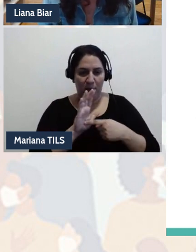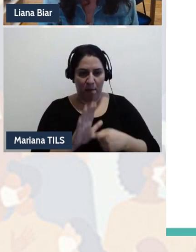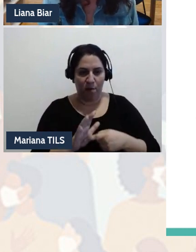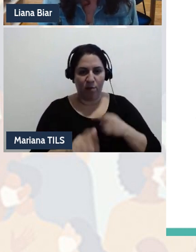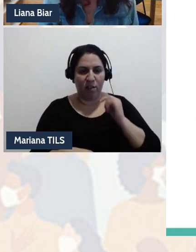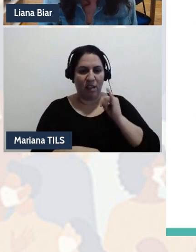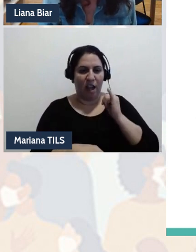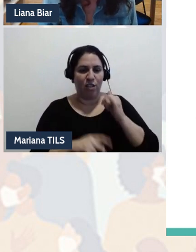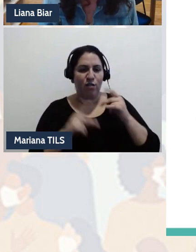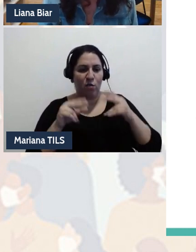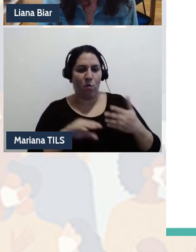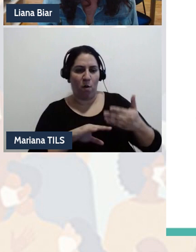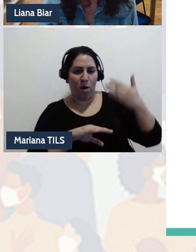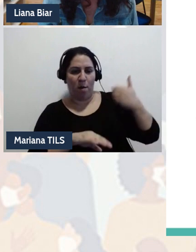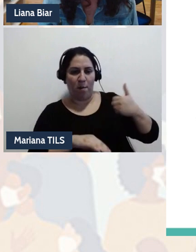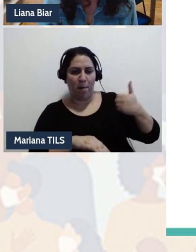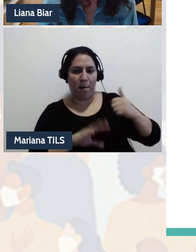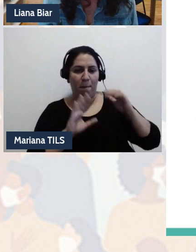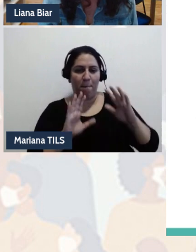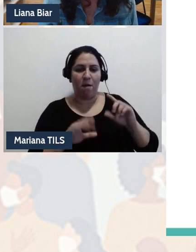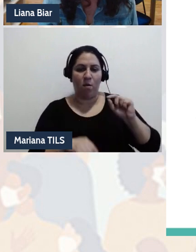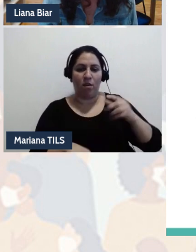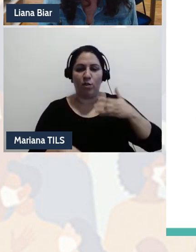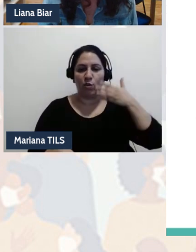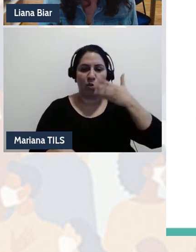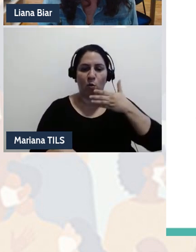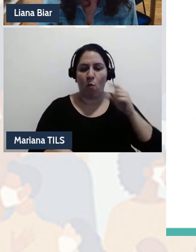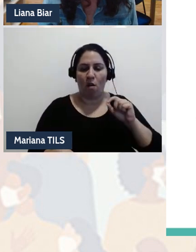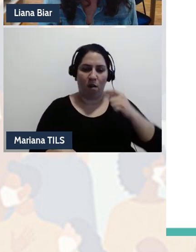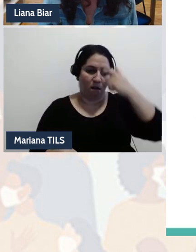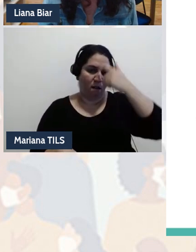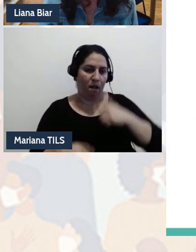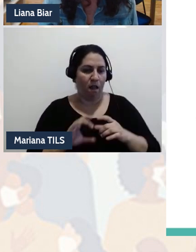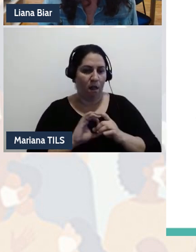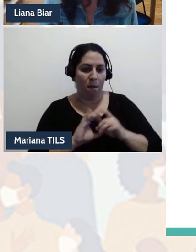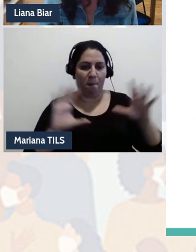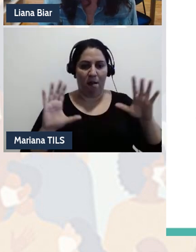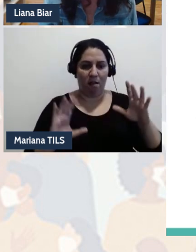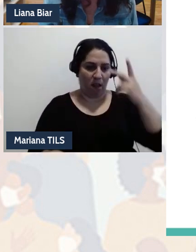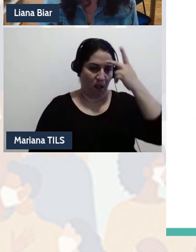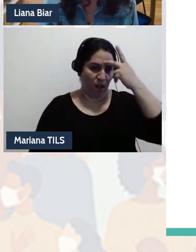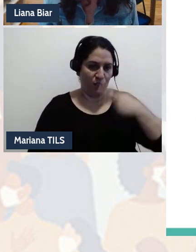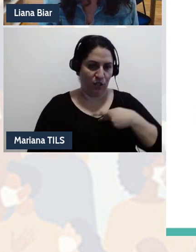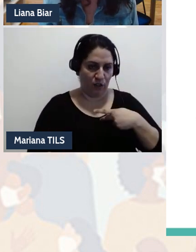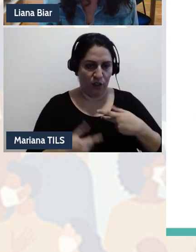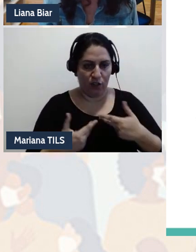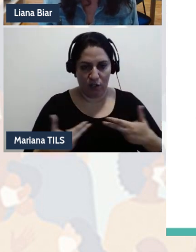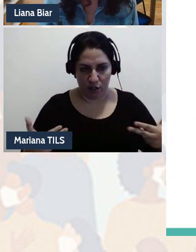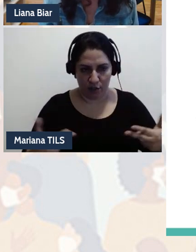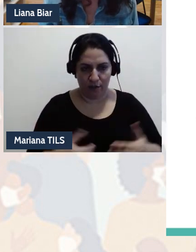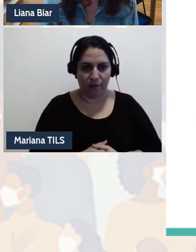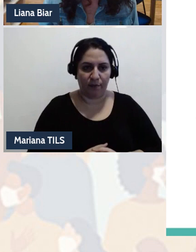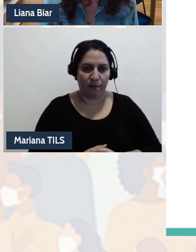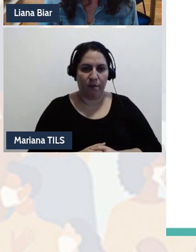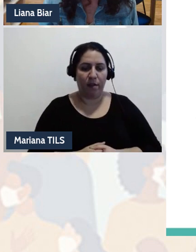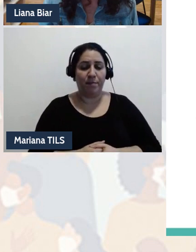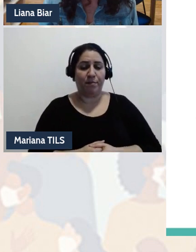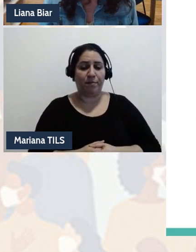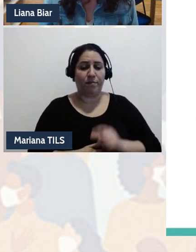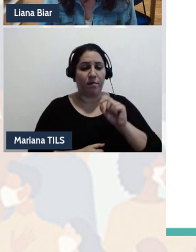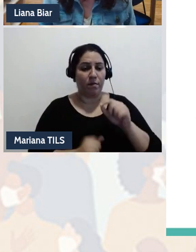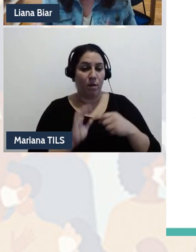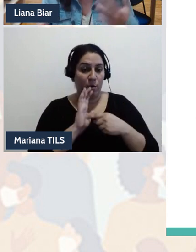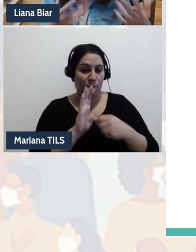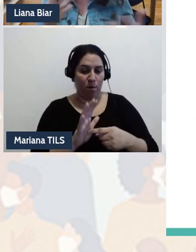narrativa, mas pela evocação de discursos sobre liberdade individual. Só para não deixar de apresentar